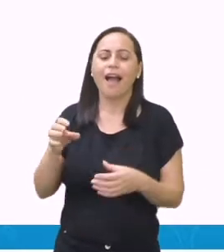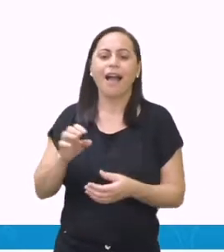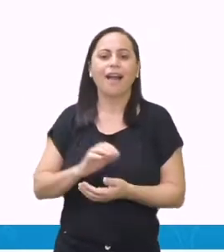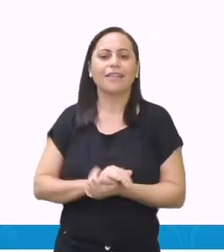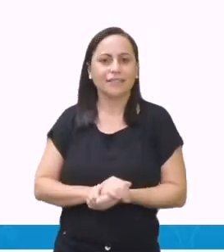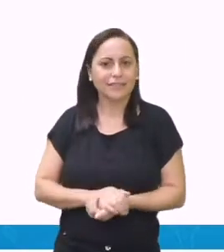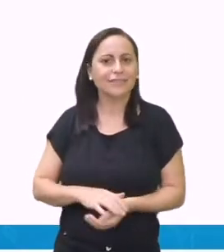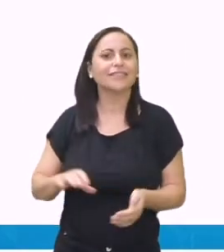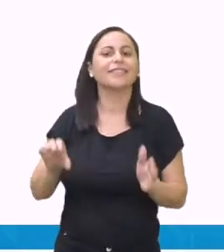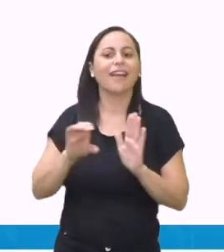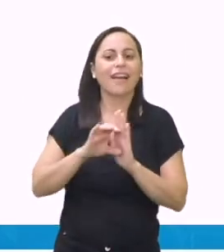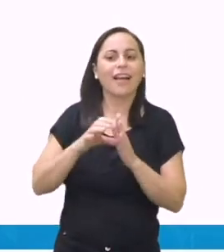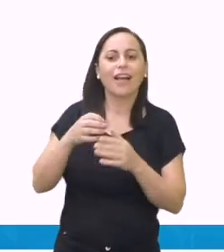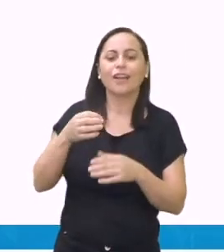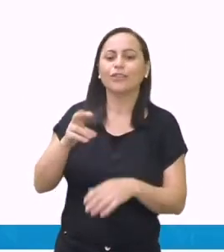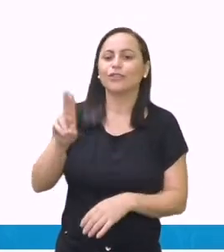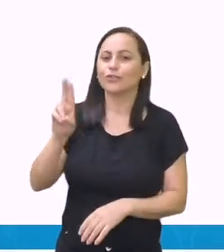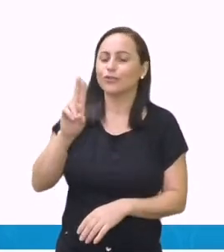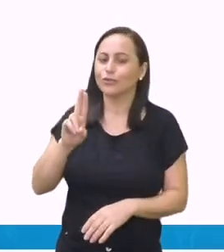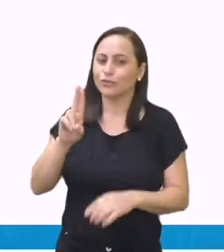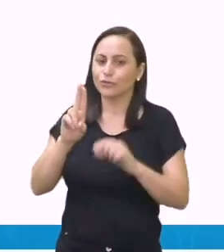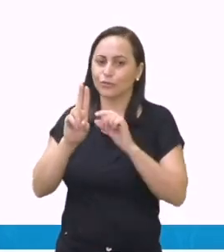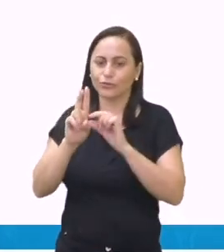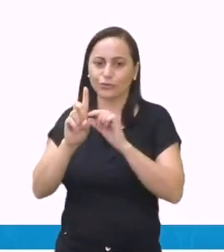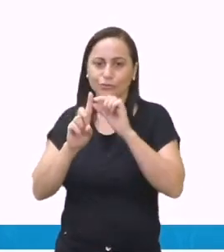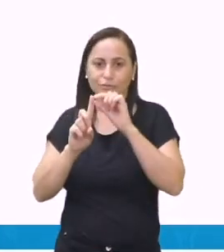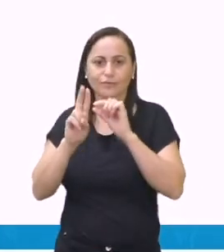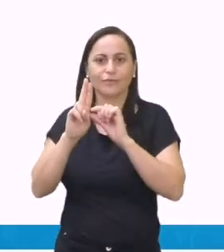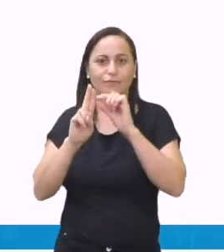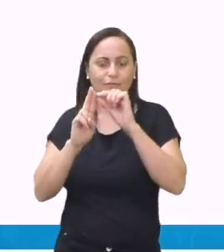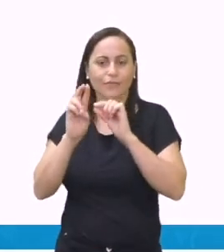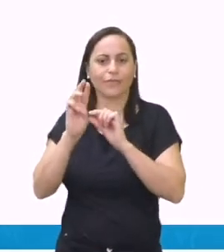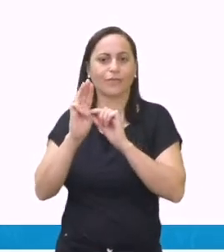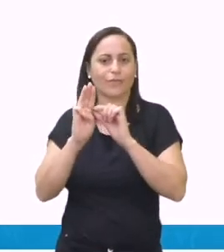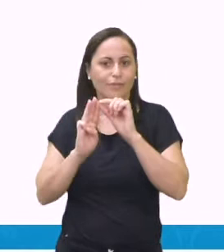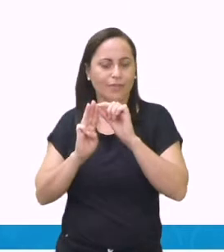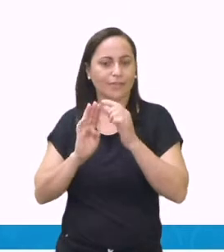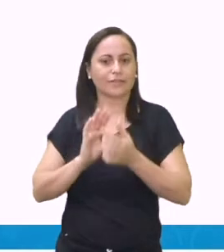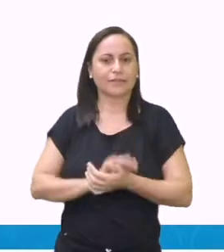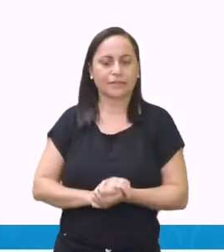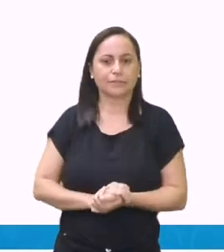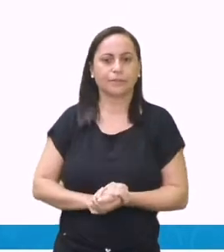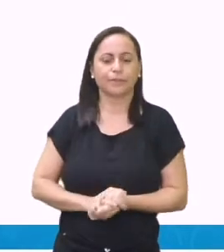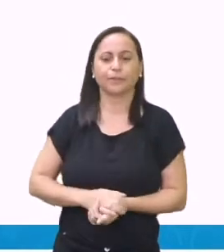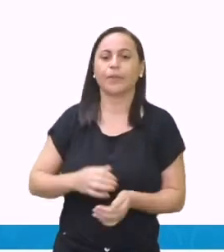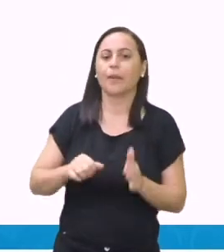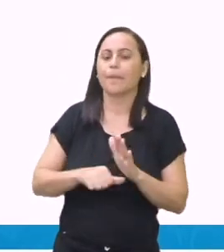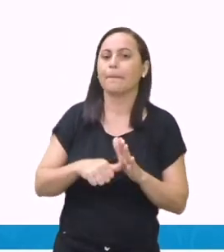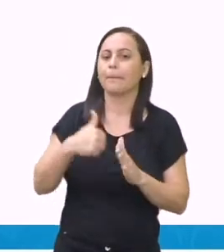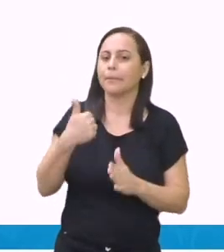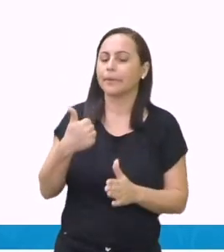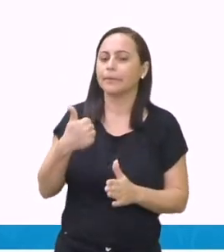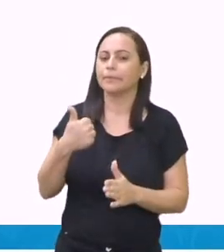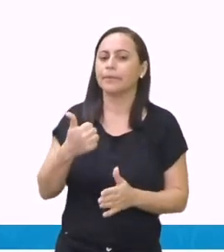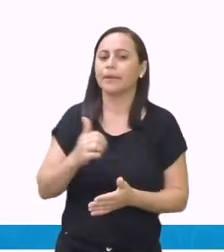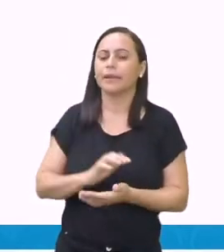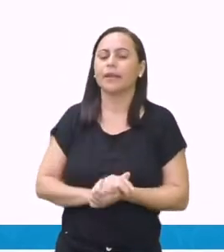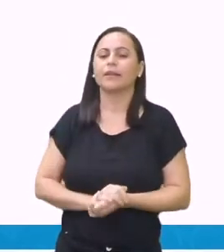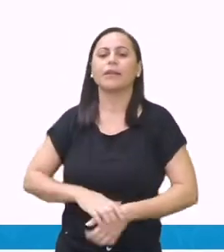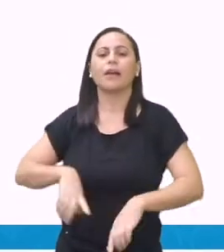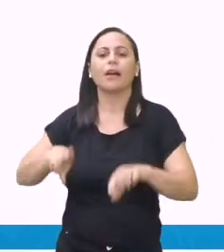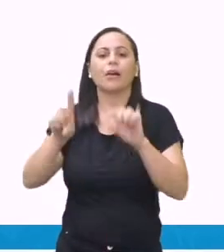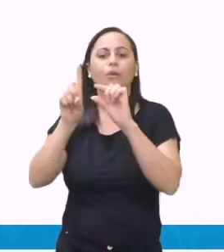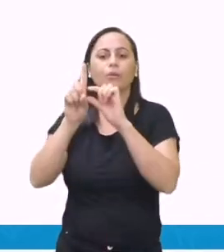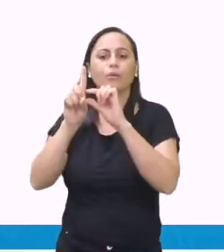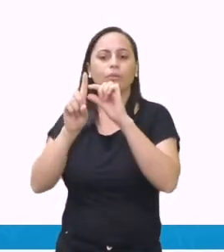possui 3 ordens. Vamos lembrar quais são elas? A primeira ordem que nós já estudamos bem aqui são